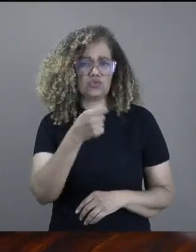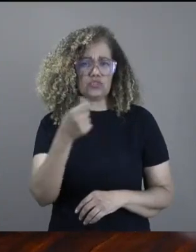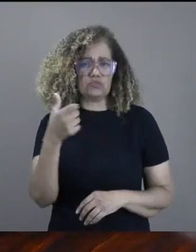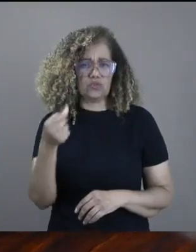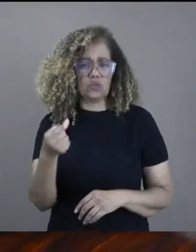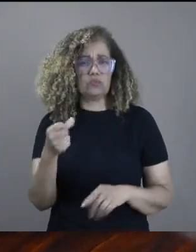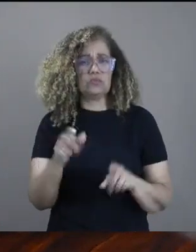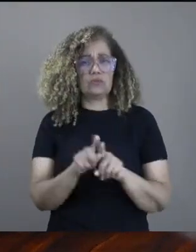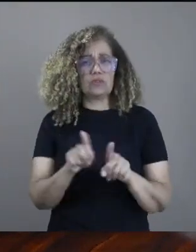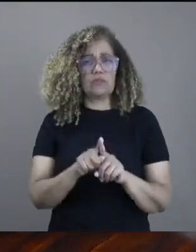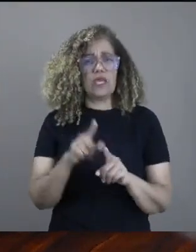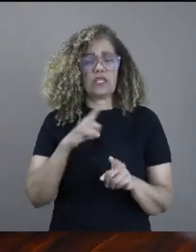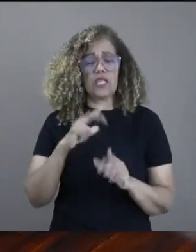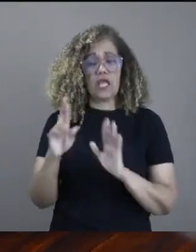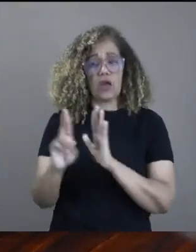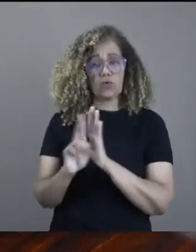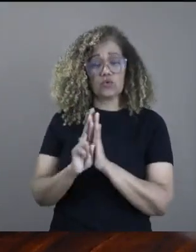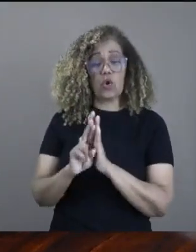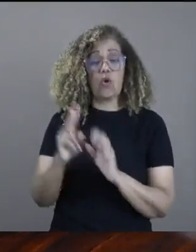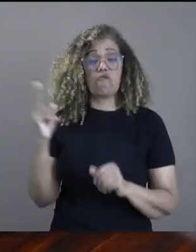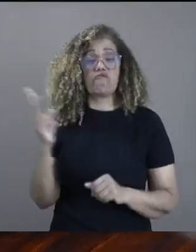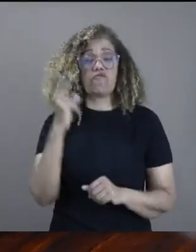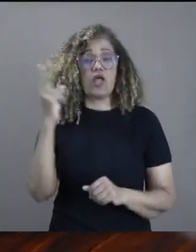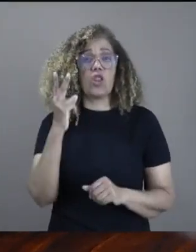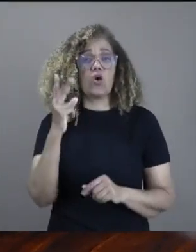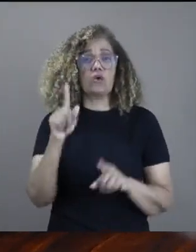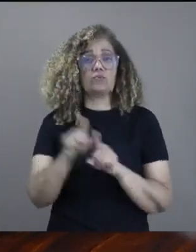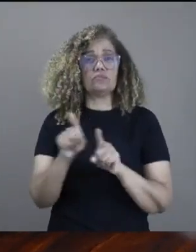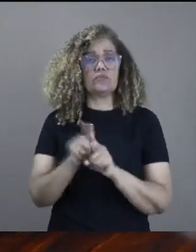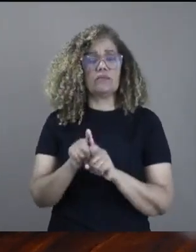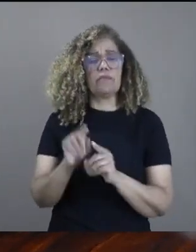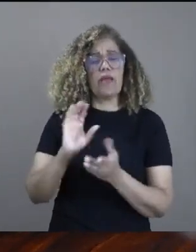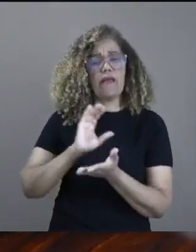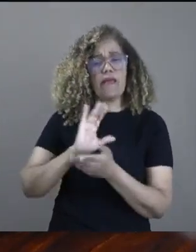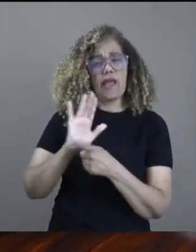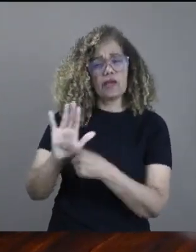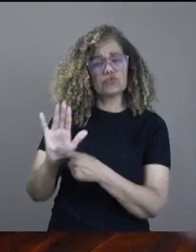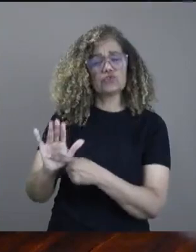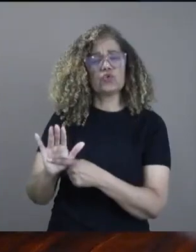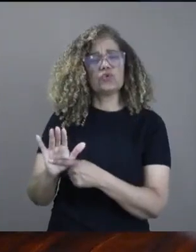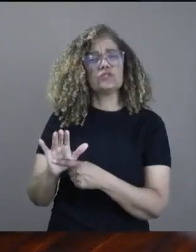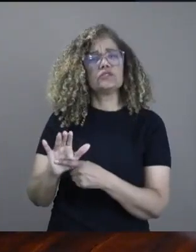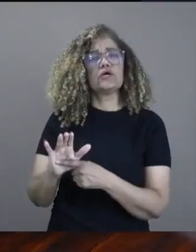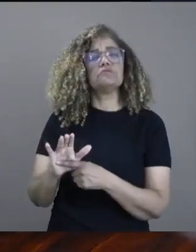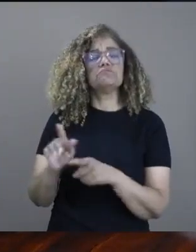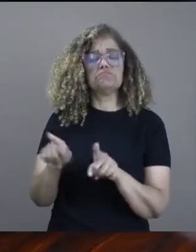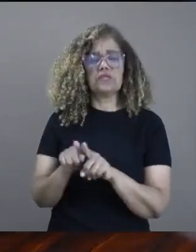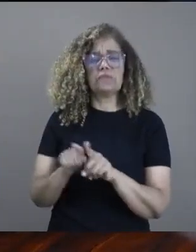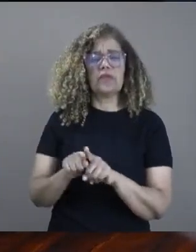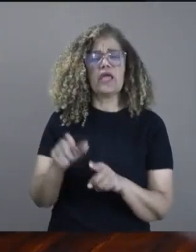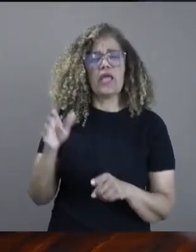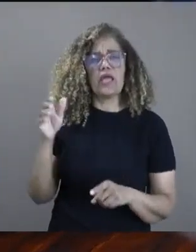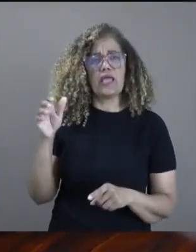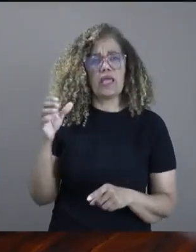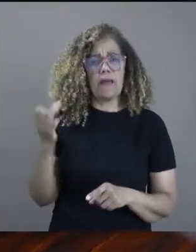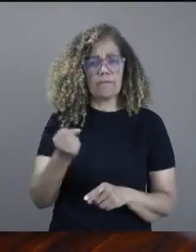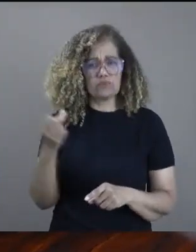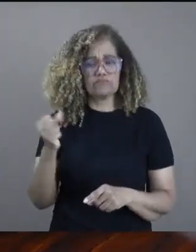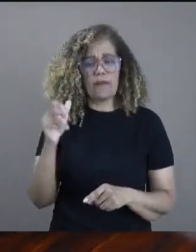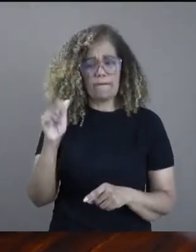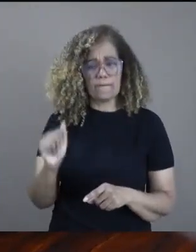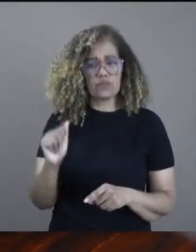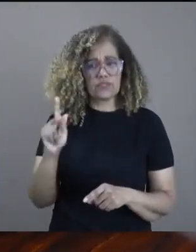prevê recomposição dos valores dos benefícios dos aposentados e pensionistas já foi aprovado aqui nesse período do